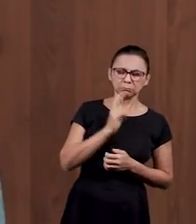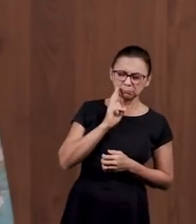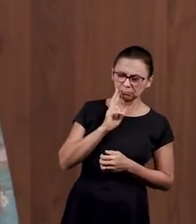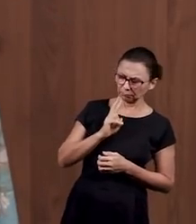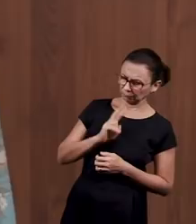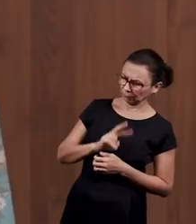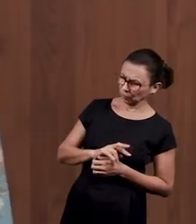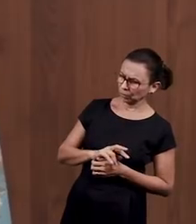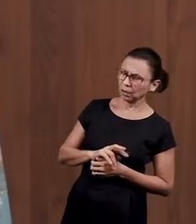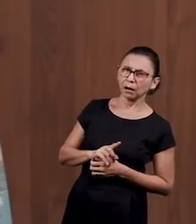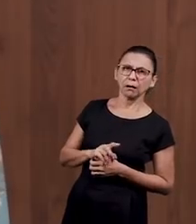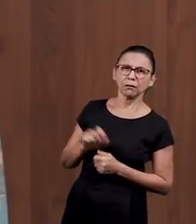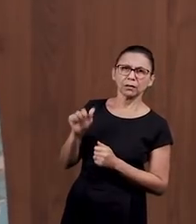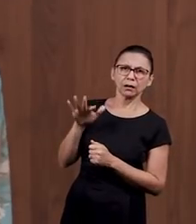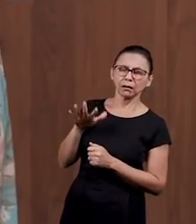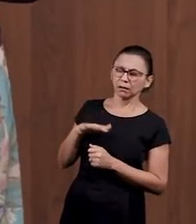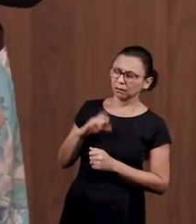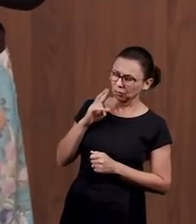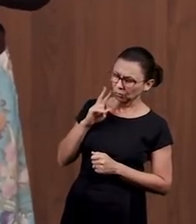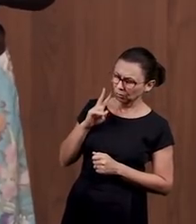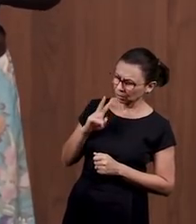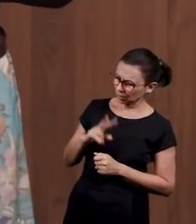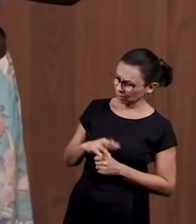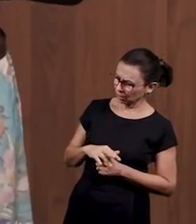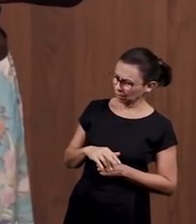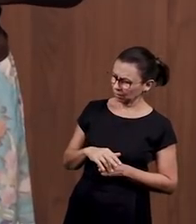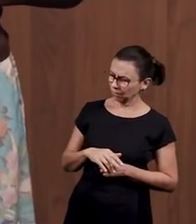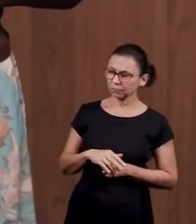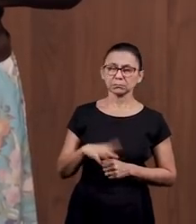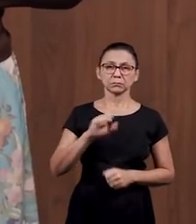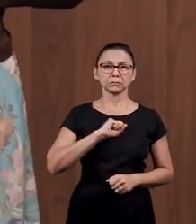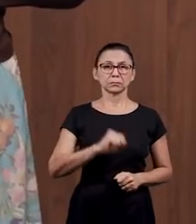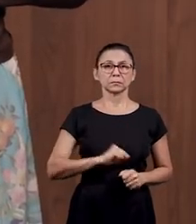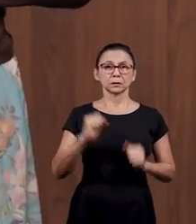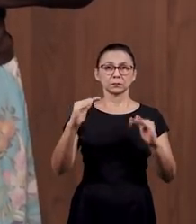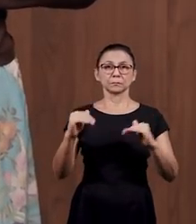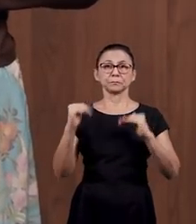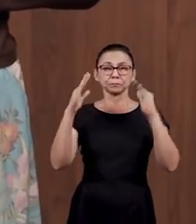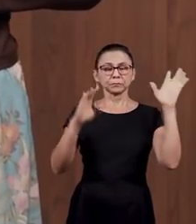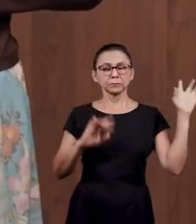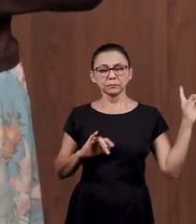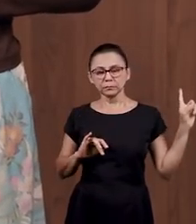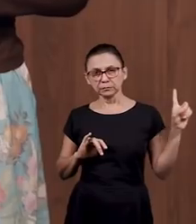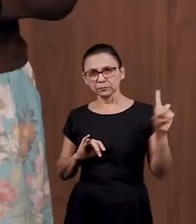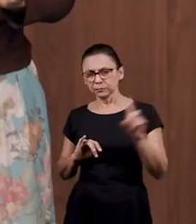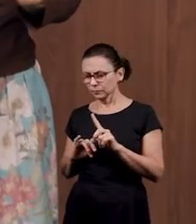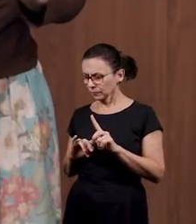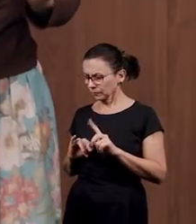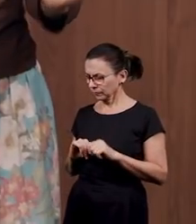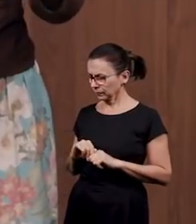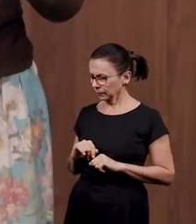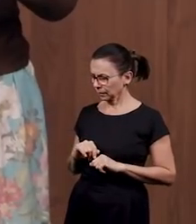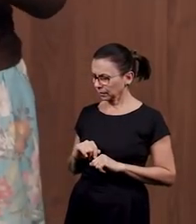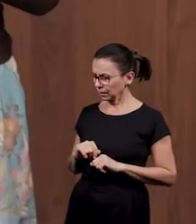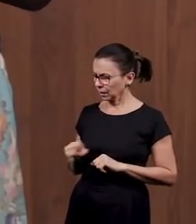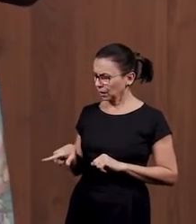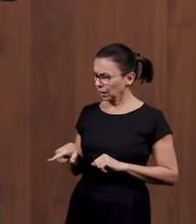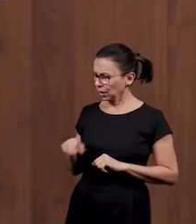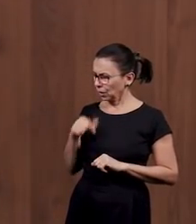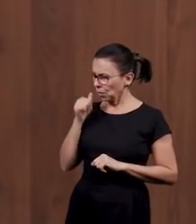de Ana. Então o profeta Eli, o sumo sacerdote Eli, se aproxima de Ana e diz: mulher, aparta-te